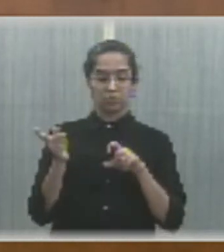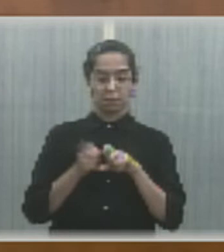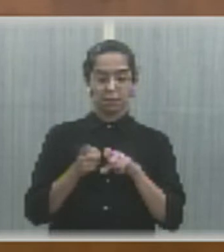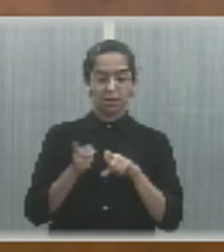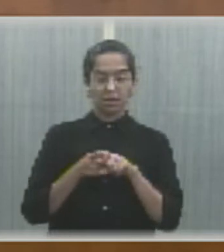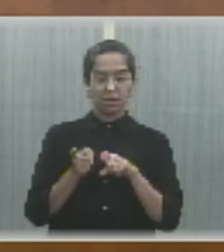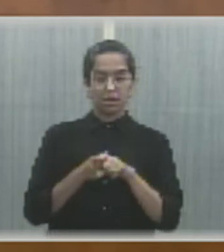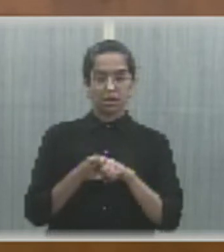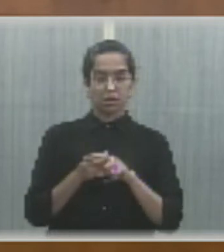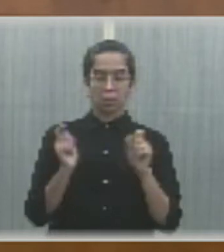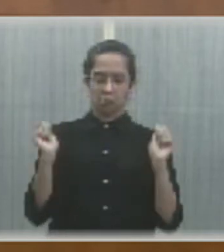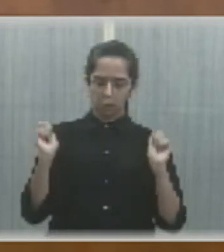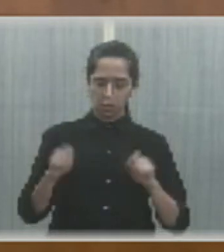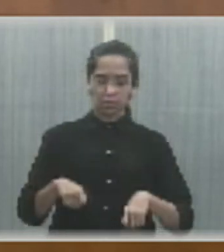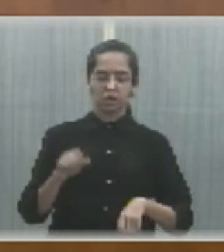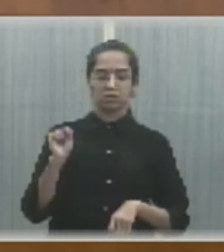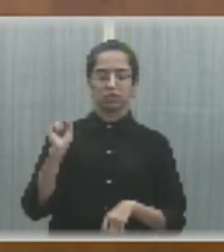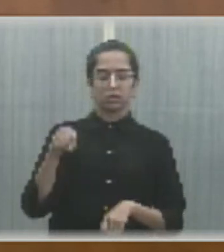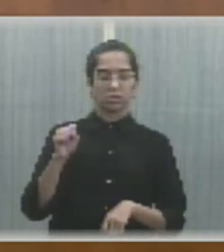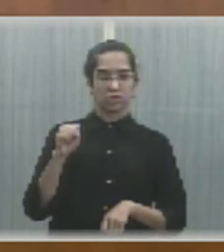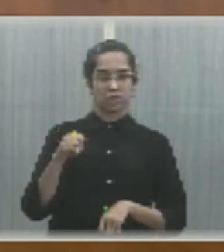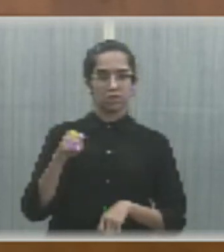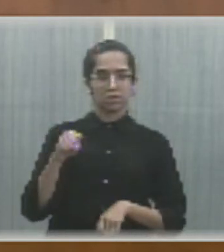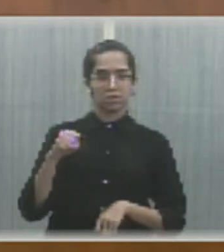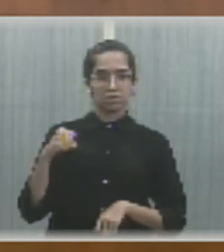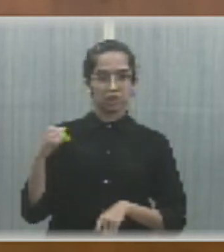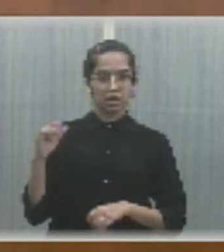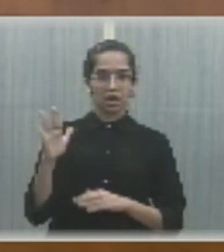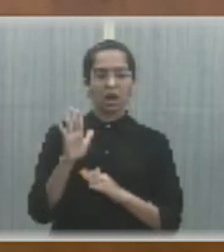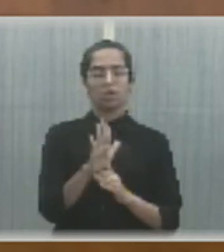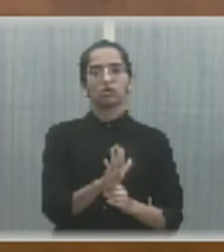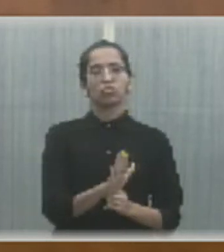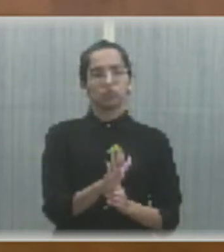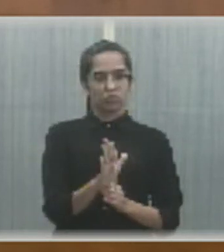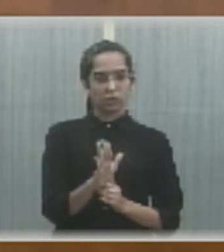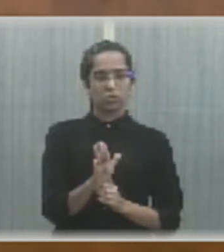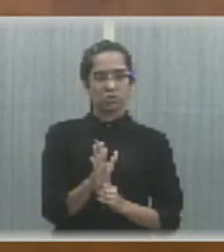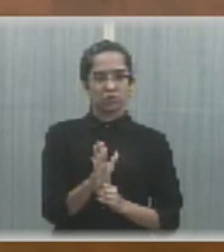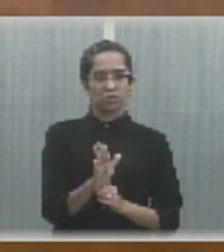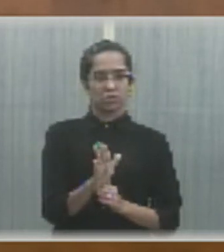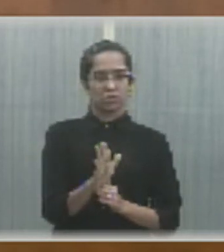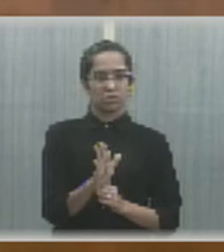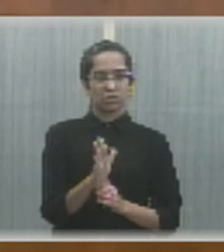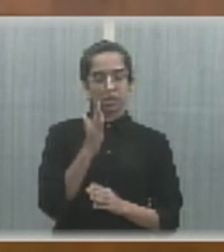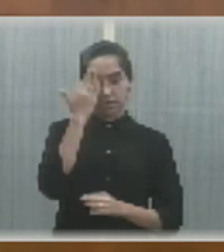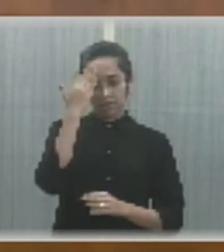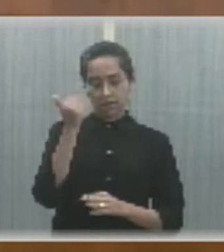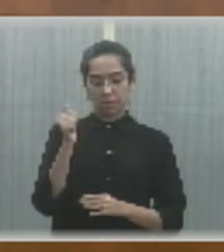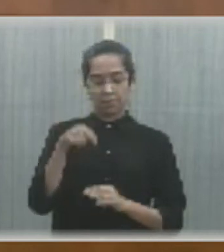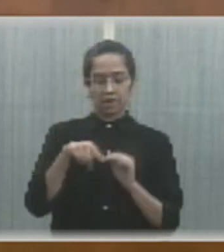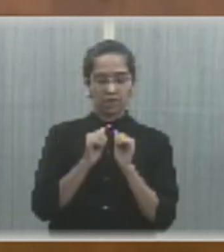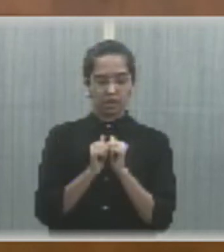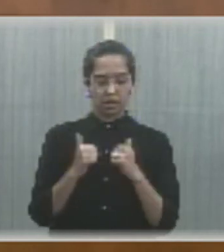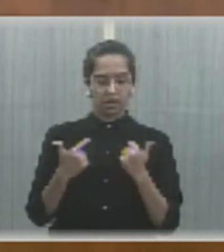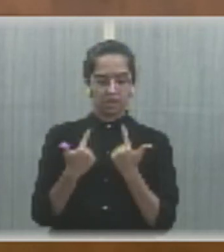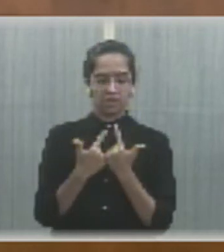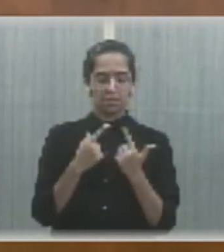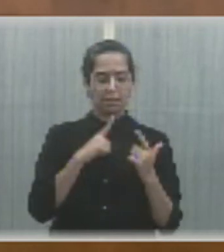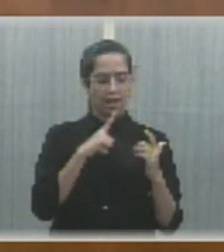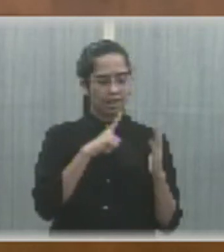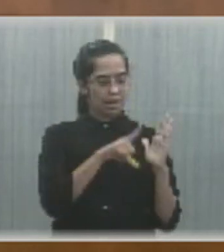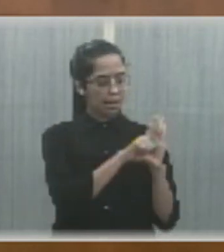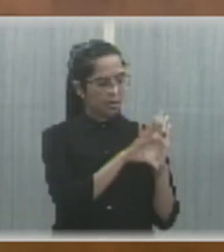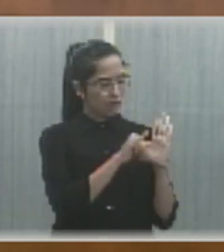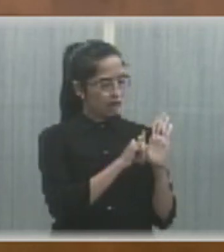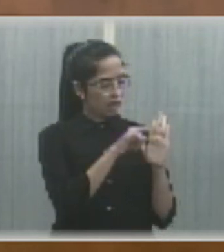muitos deles podem sim dar sua contribuição, que sabe que aqui essa lei tem